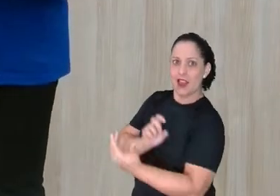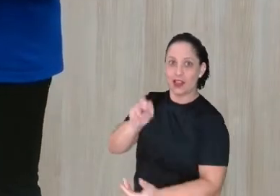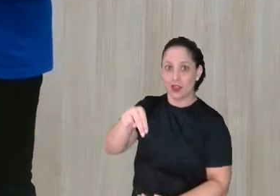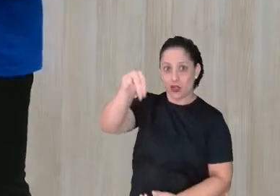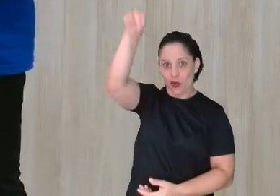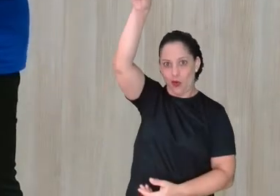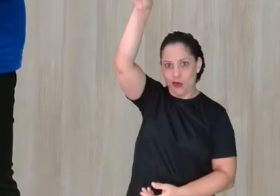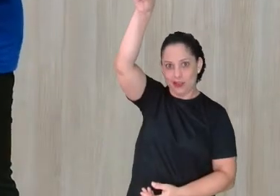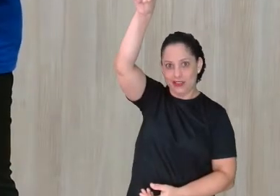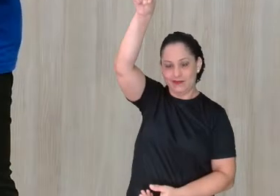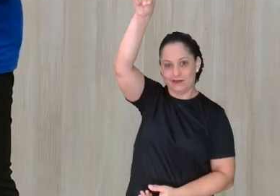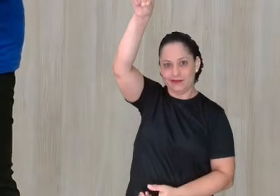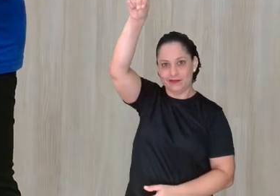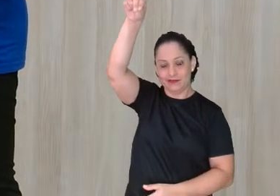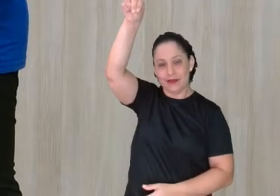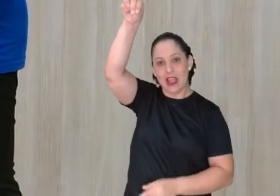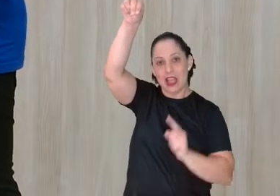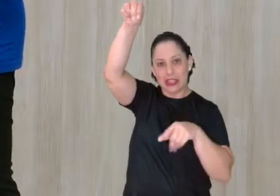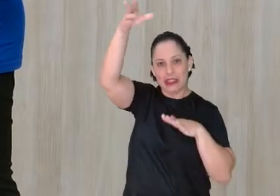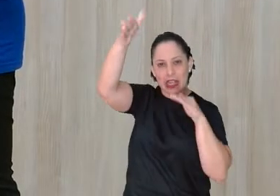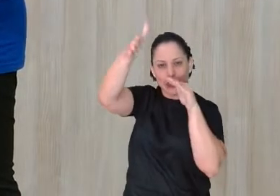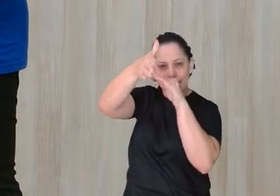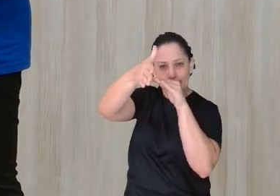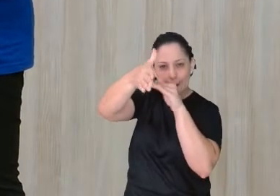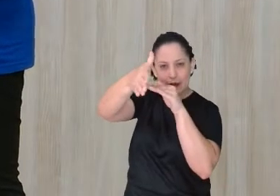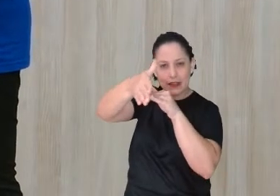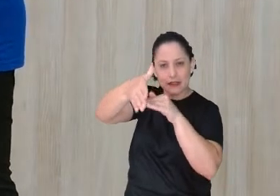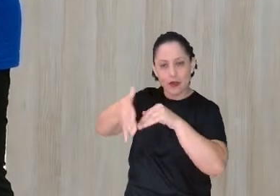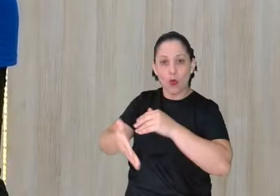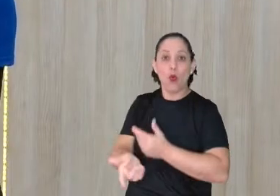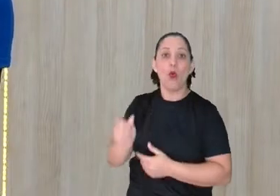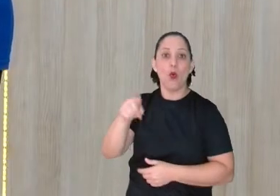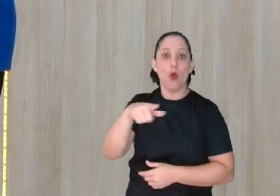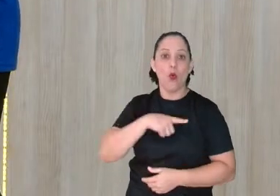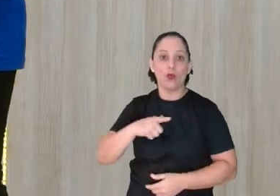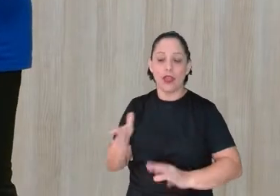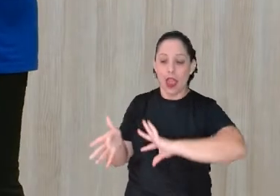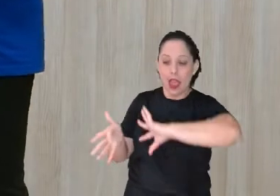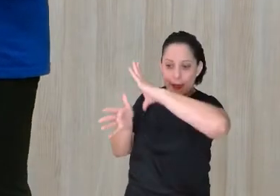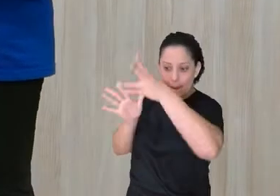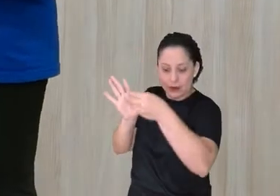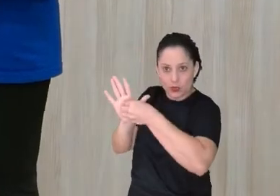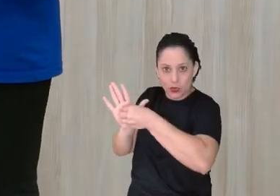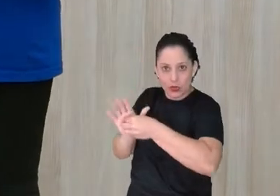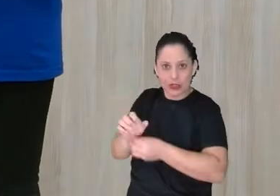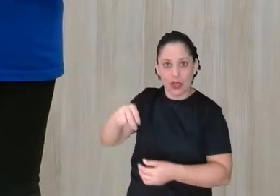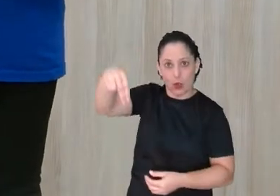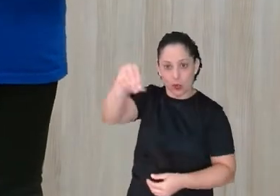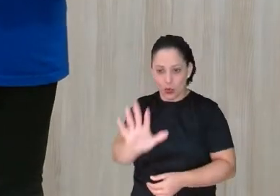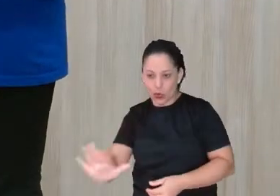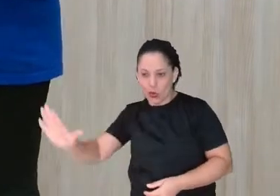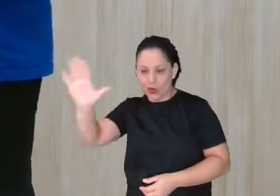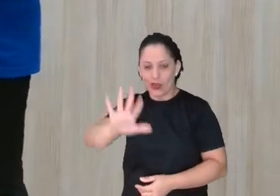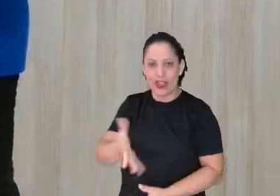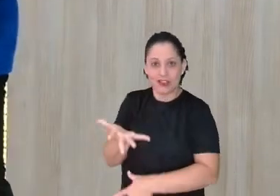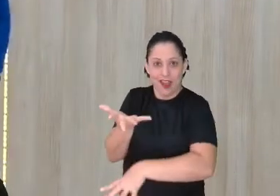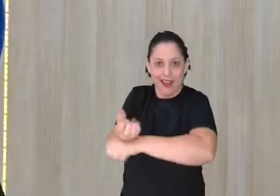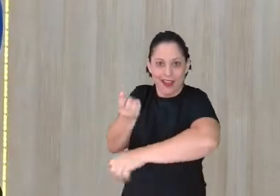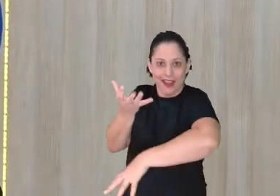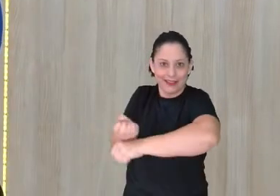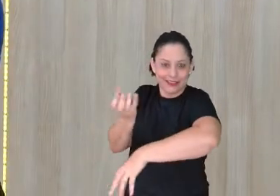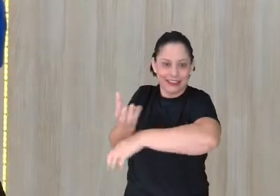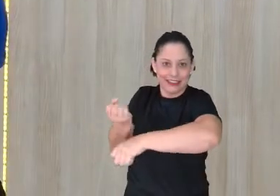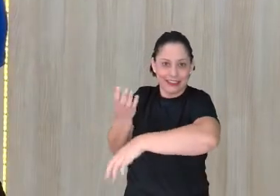né, ele limita-se com o bioma da Amazônia, a leste e ao nordeste com a Caatinga,